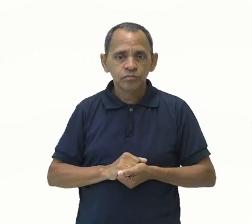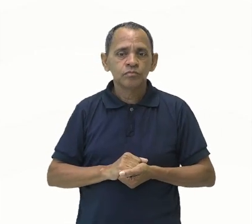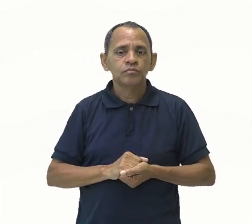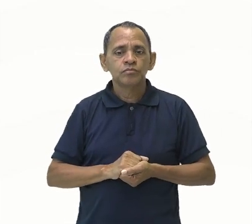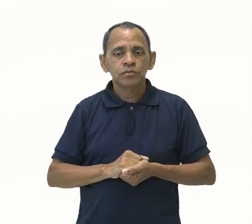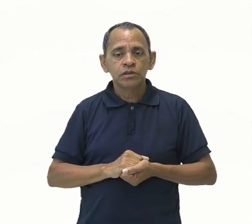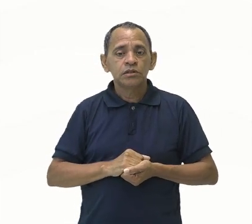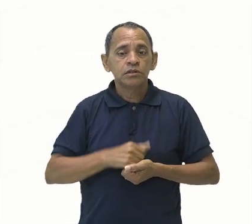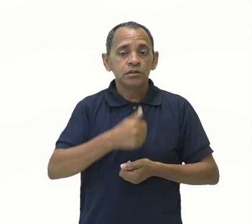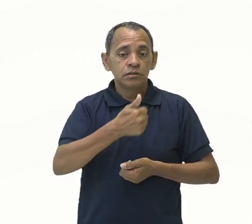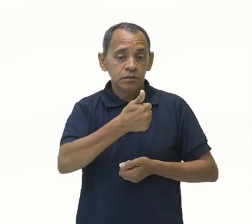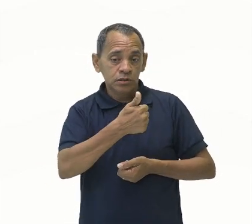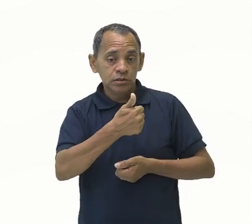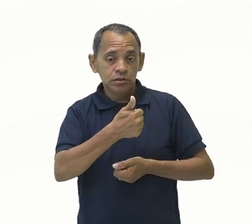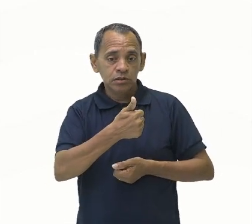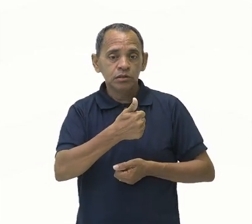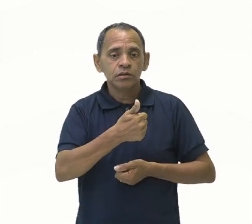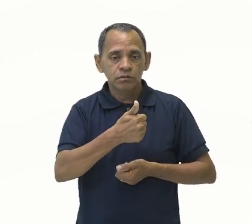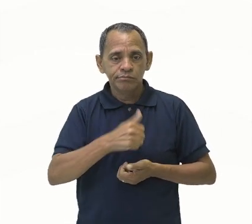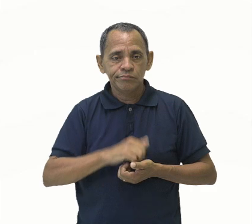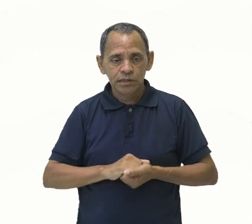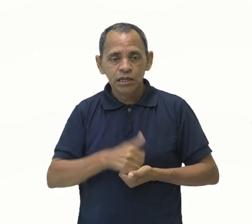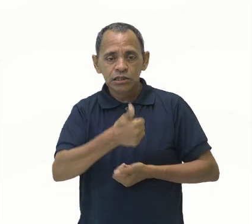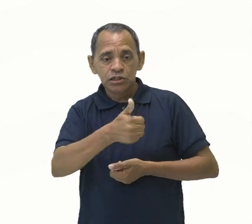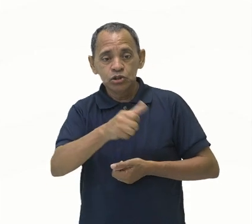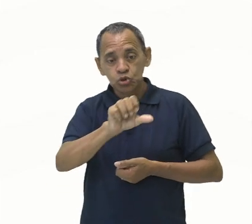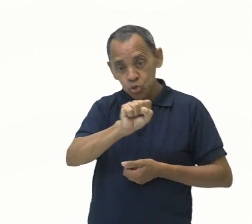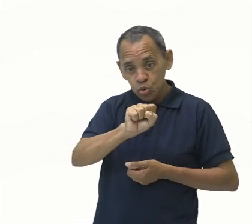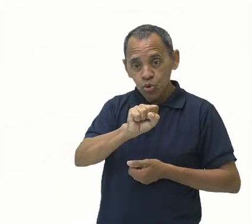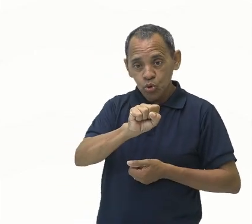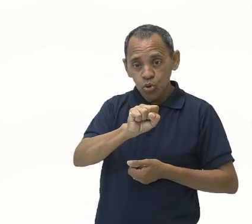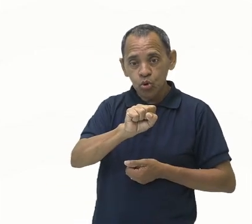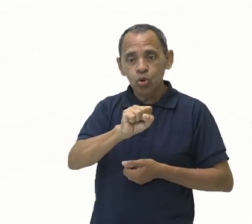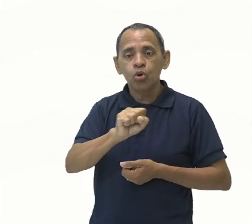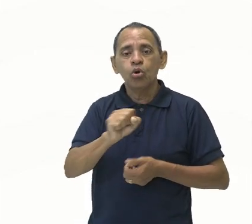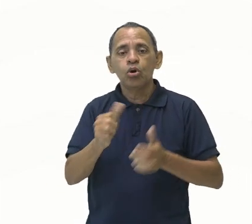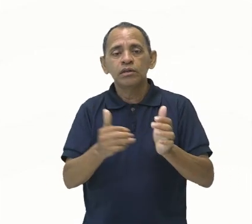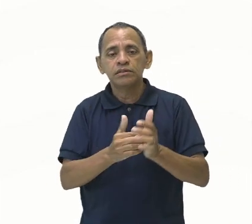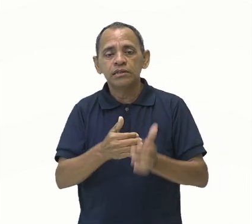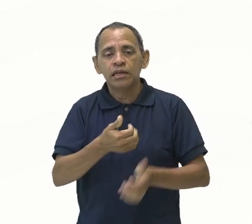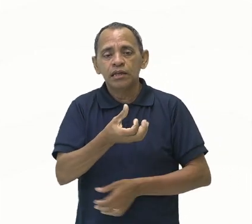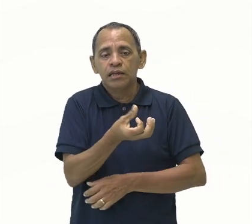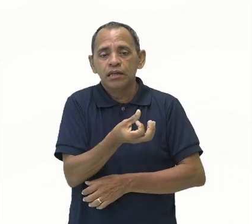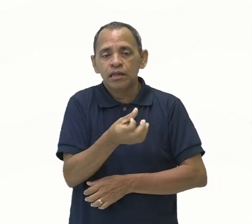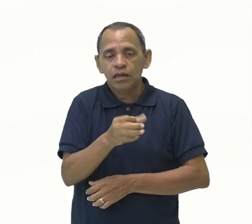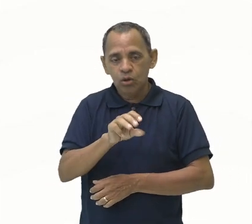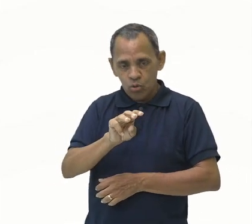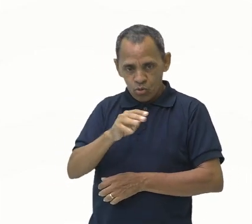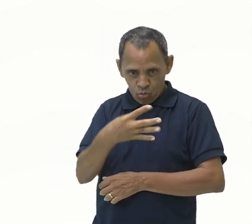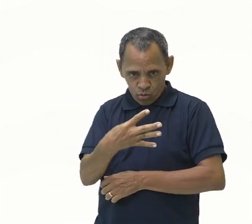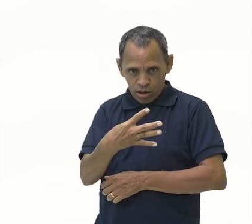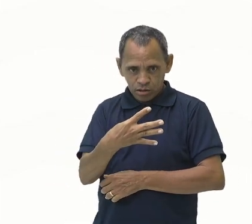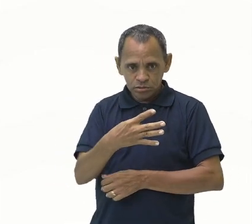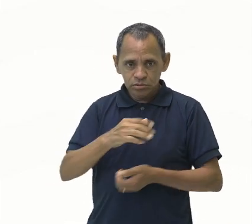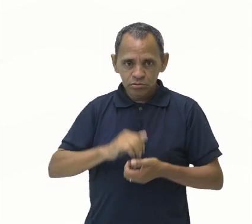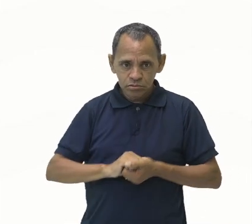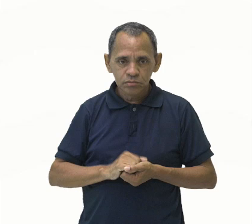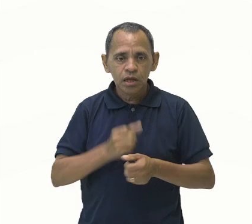o seu próprio negócio, ter empregados e começar a ter uma expansão nesse sentido, deixar de trabalhar em uma empresa para ser